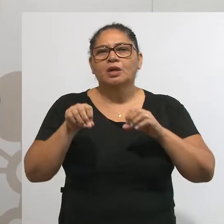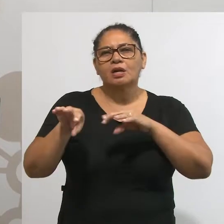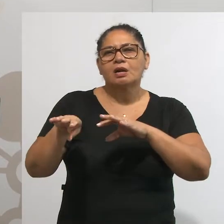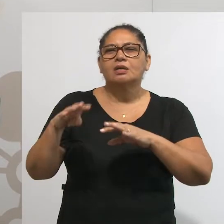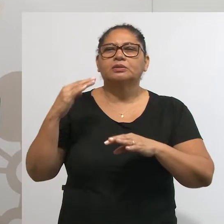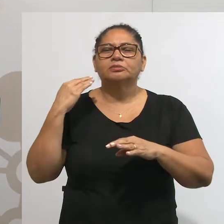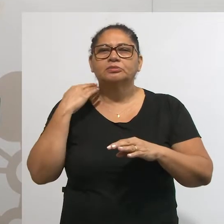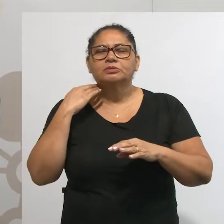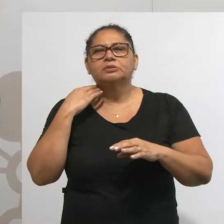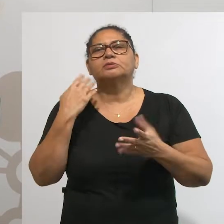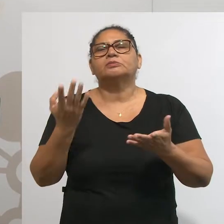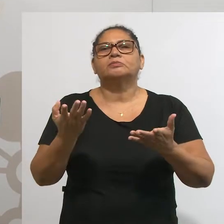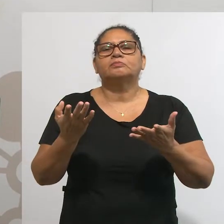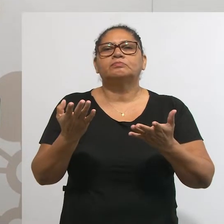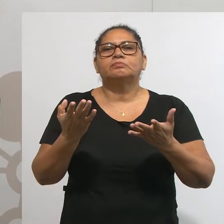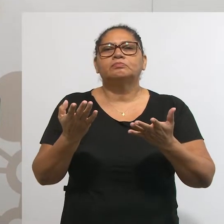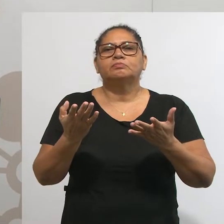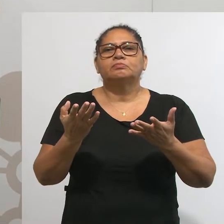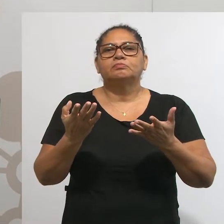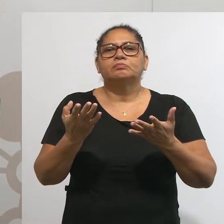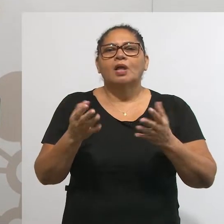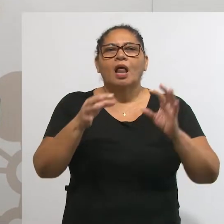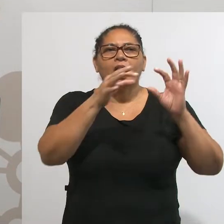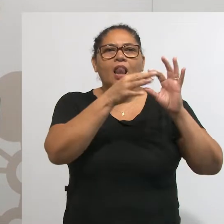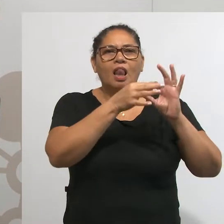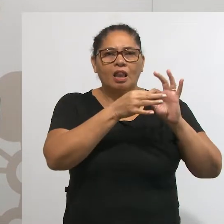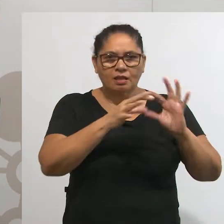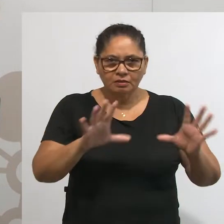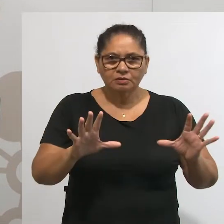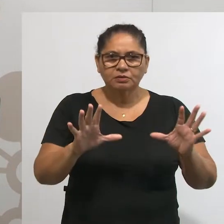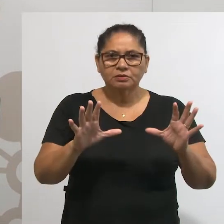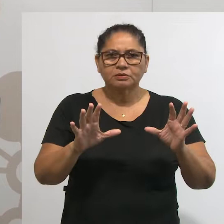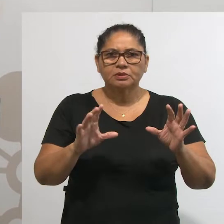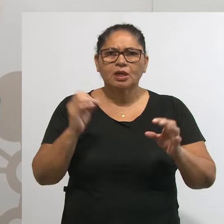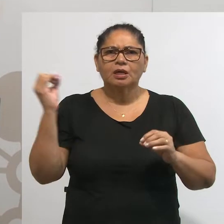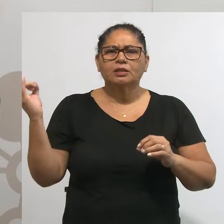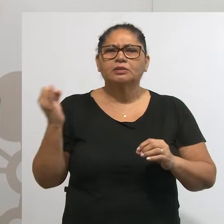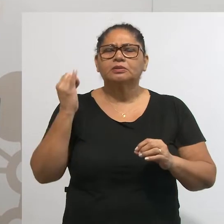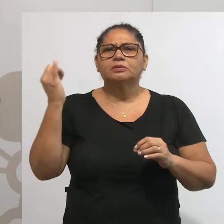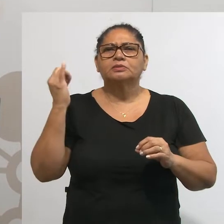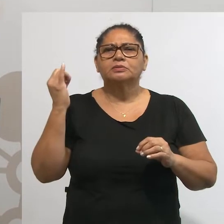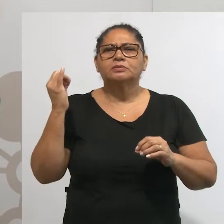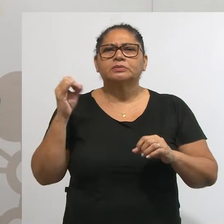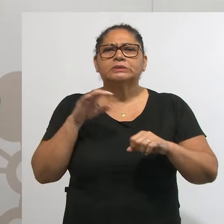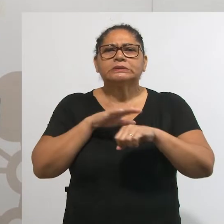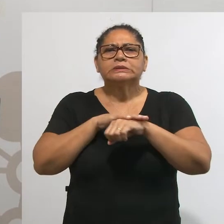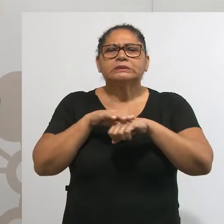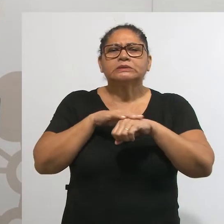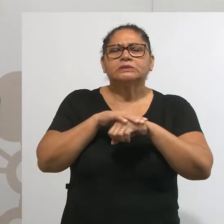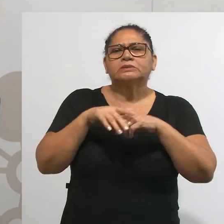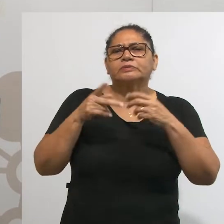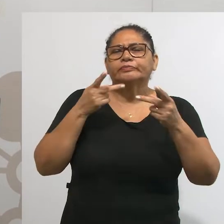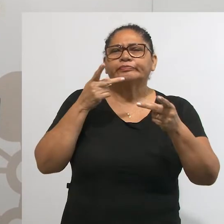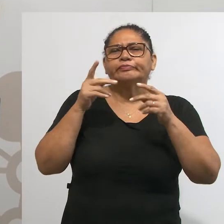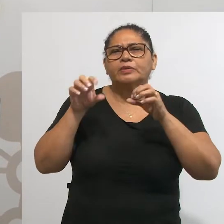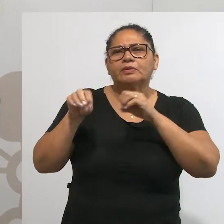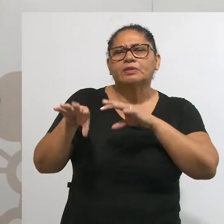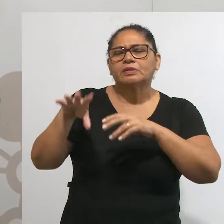educação bancária versus a educação libertária e também a importância do diálogo no processo